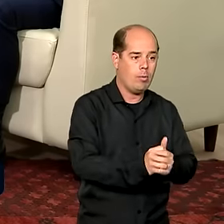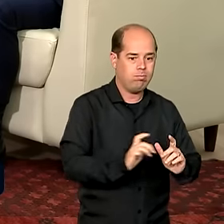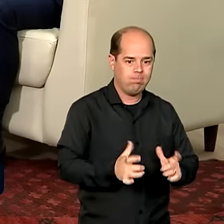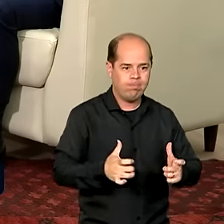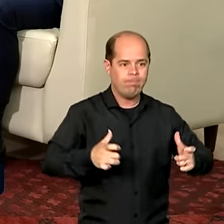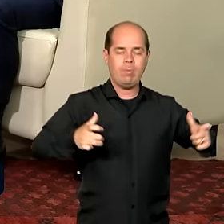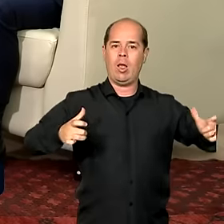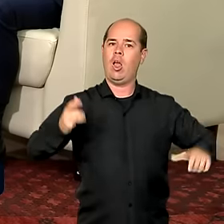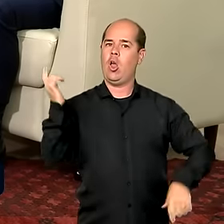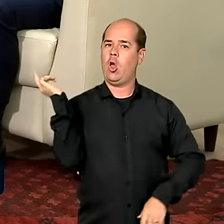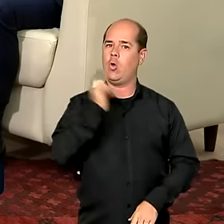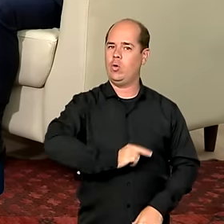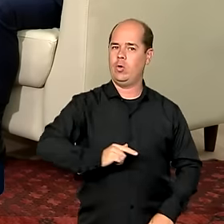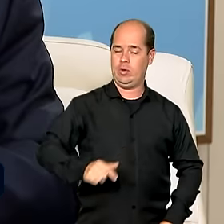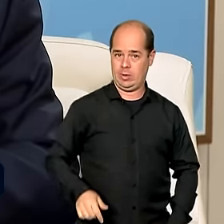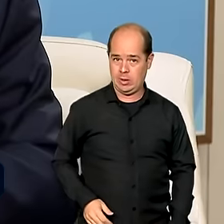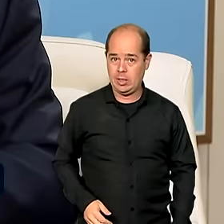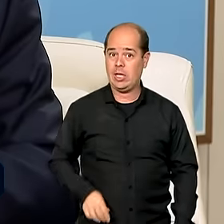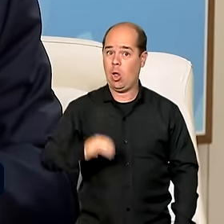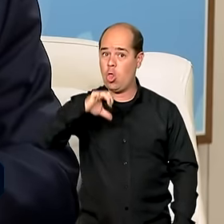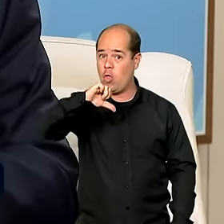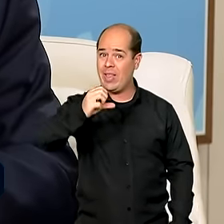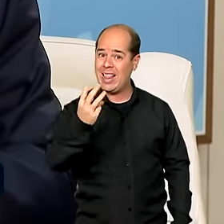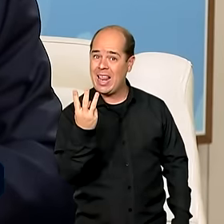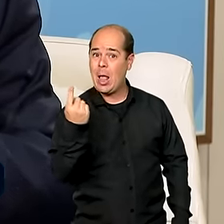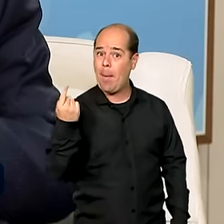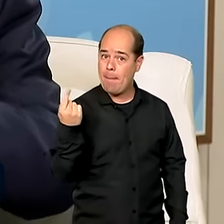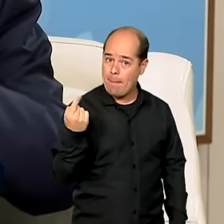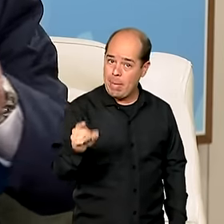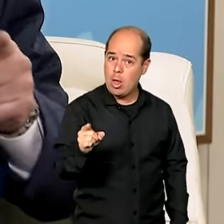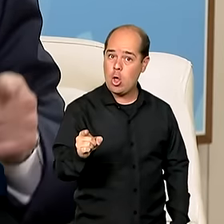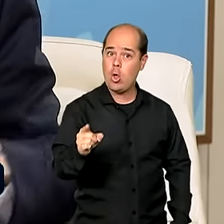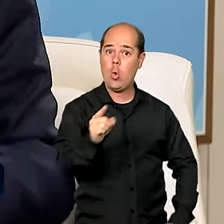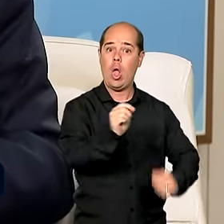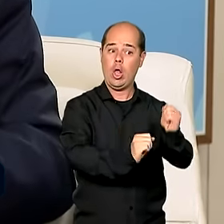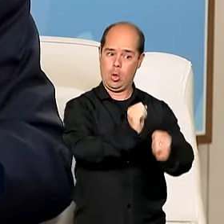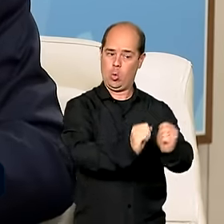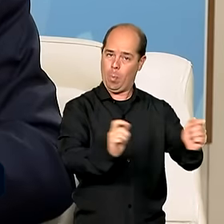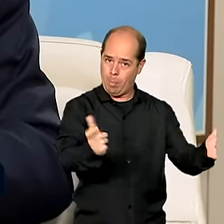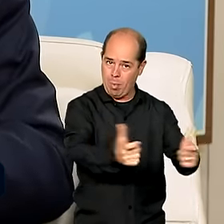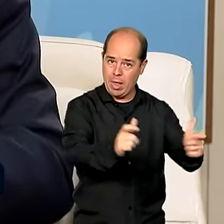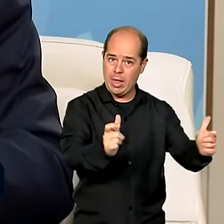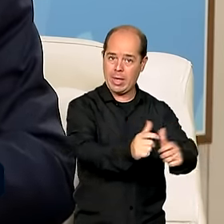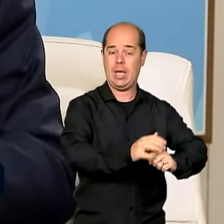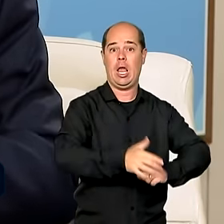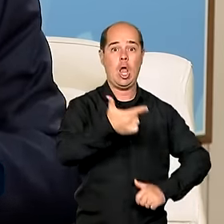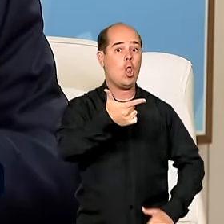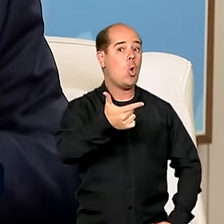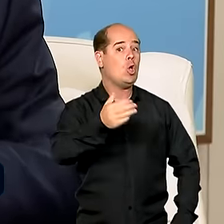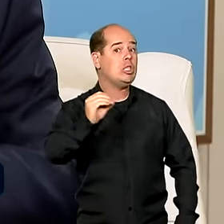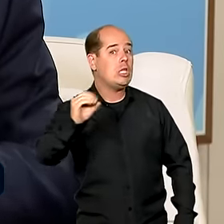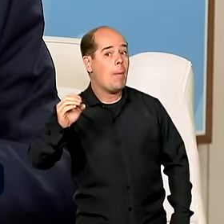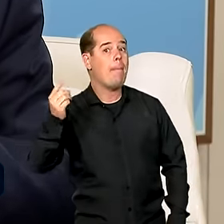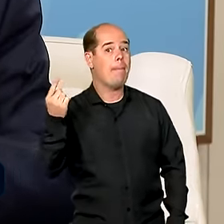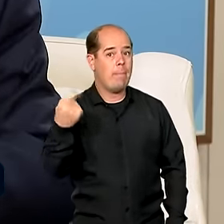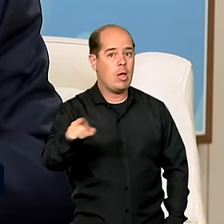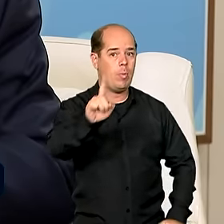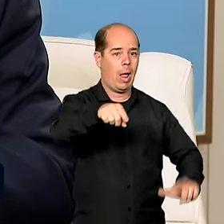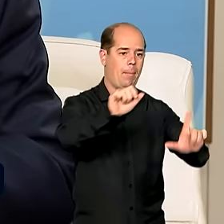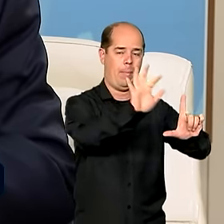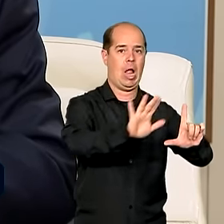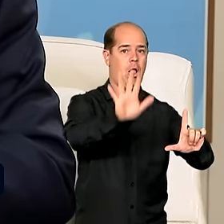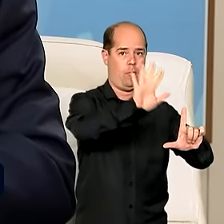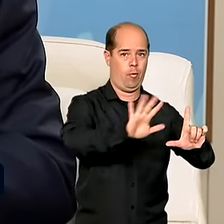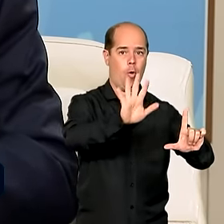93.000 pequenas indústrias e 200.000 pela plataforma digital então um programa que vai